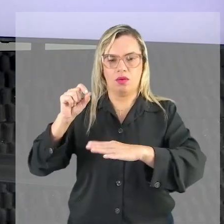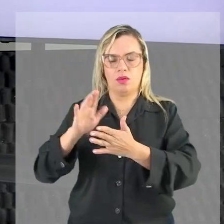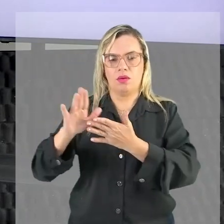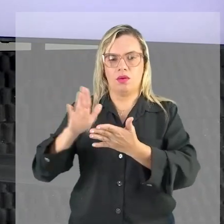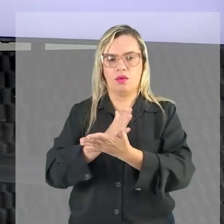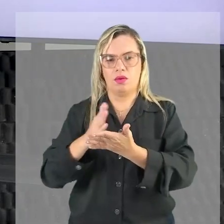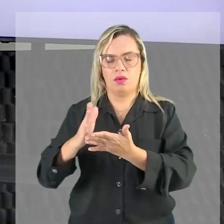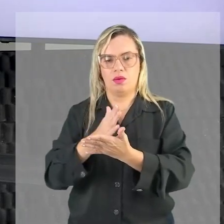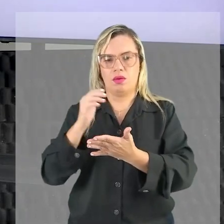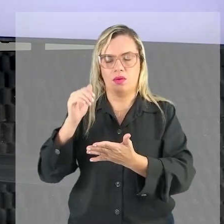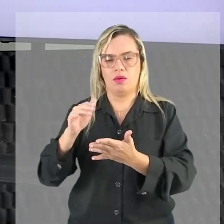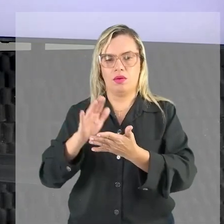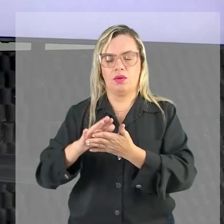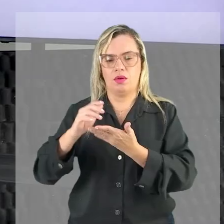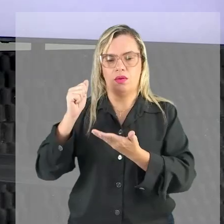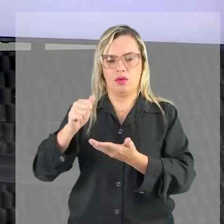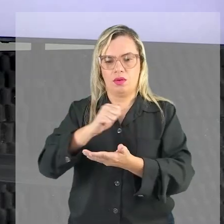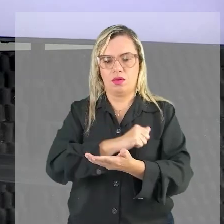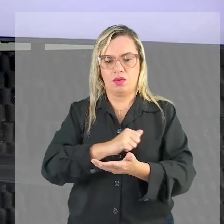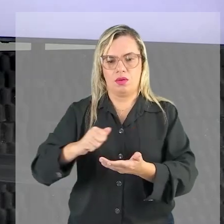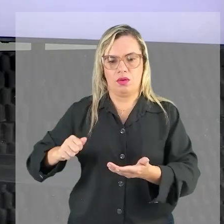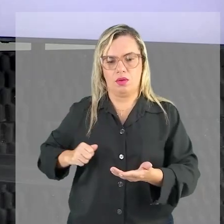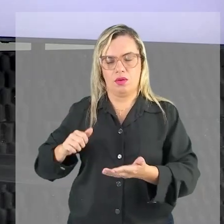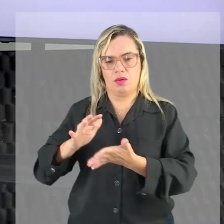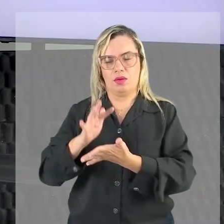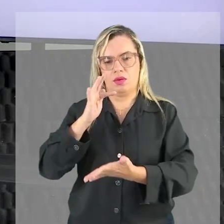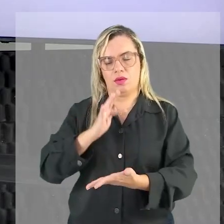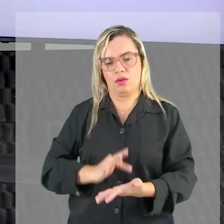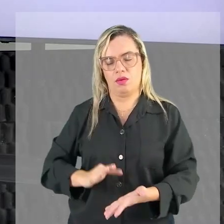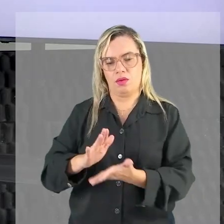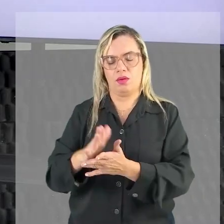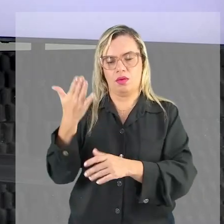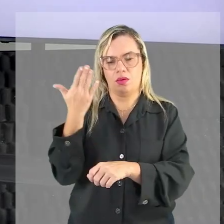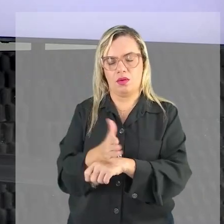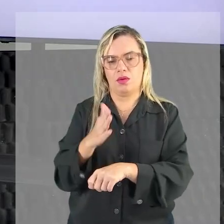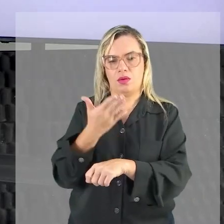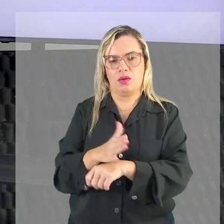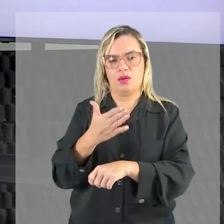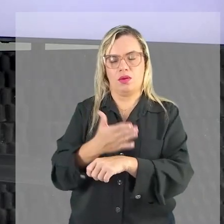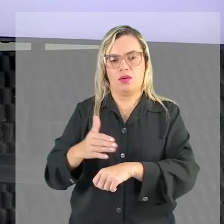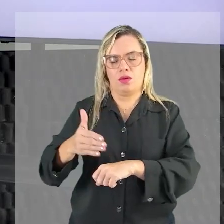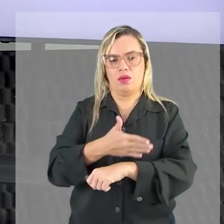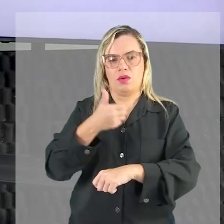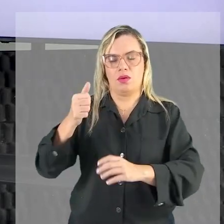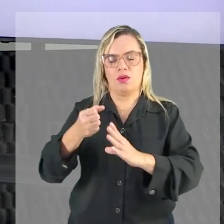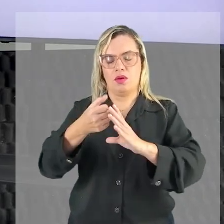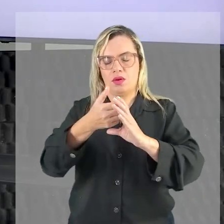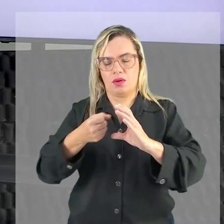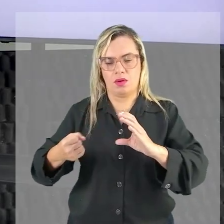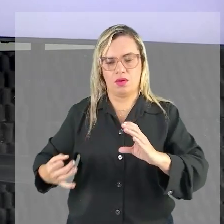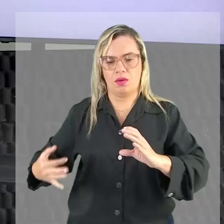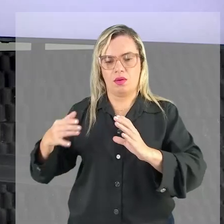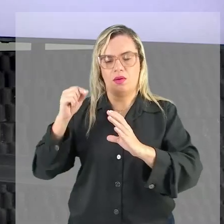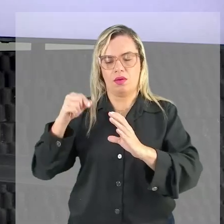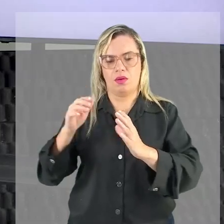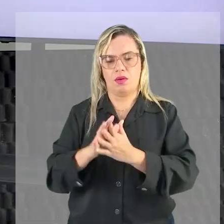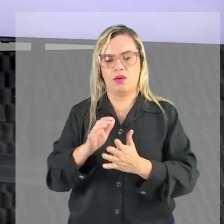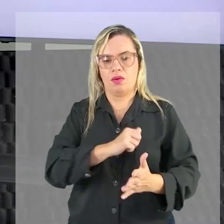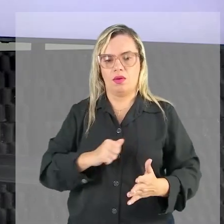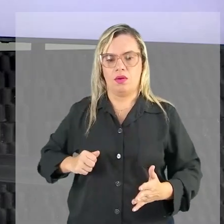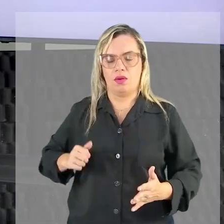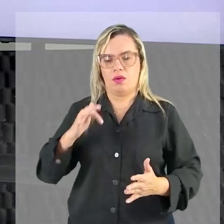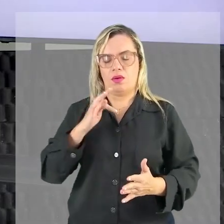algum componente da aptidão física. Então, ele treina para melhorar algum aspecto, ou para o